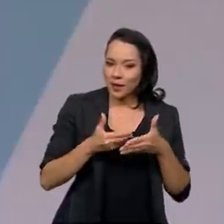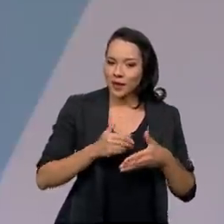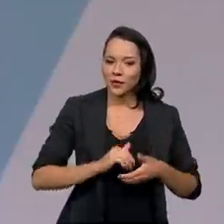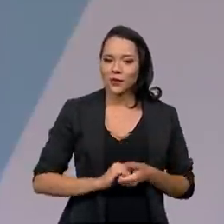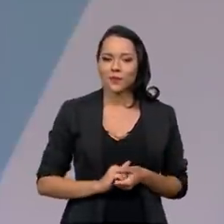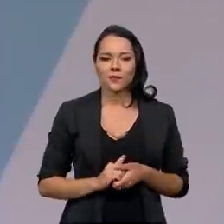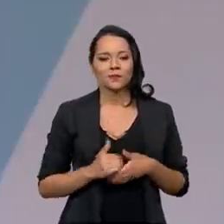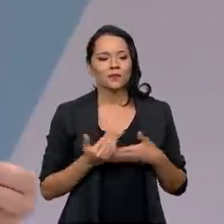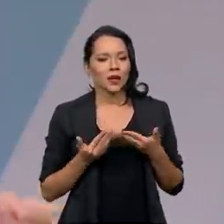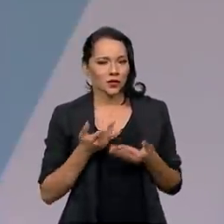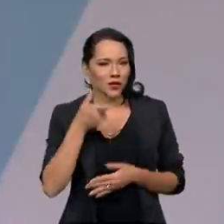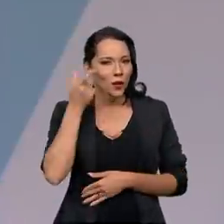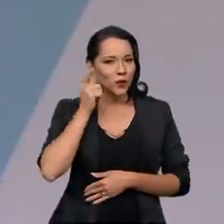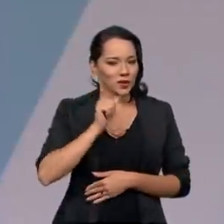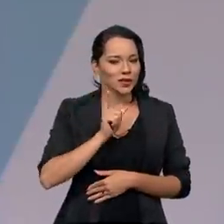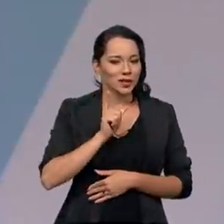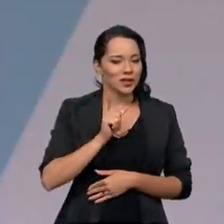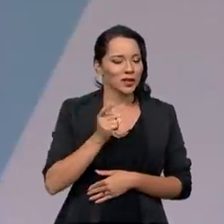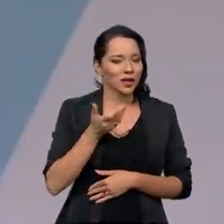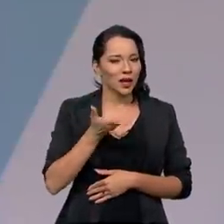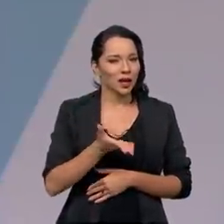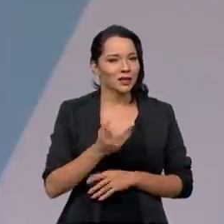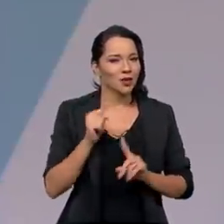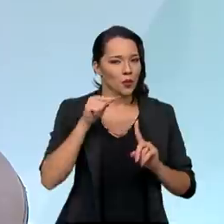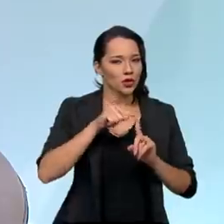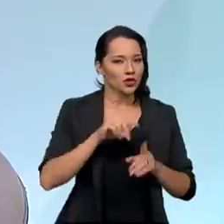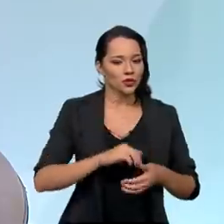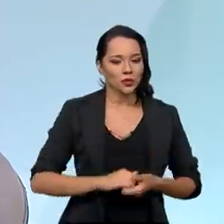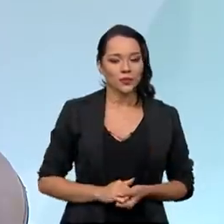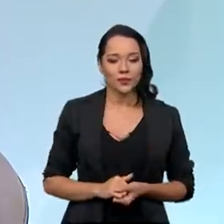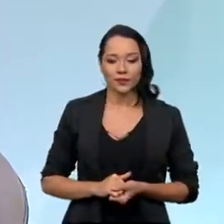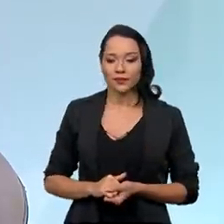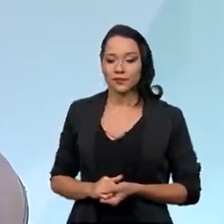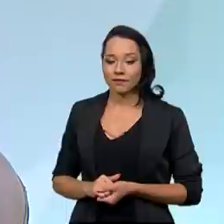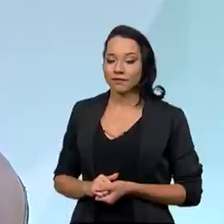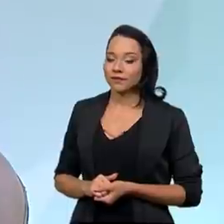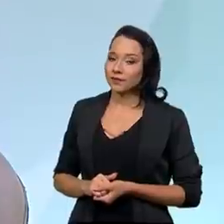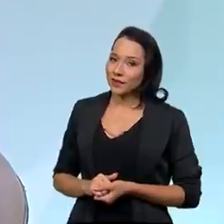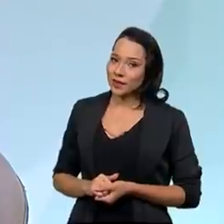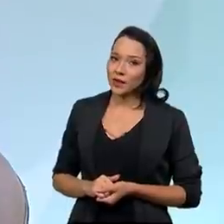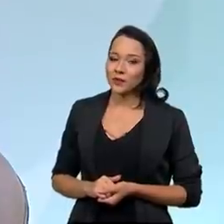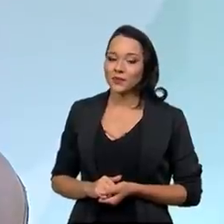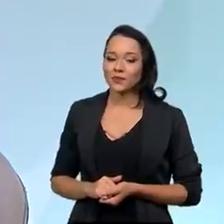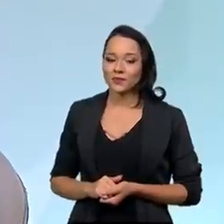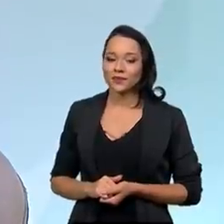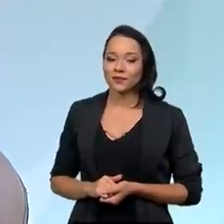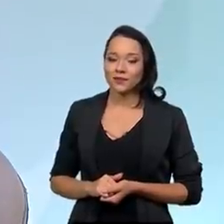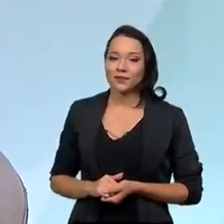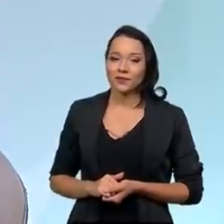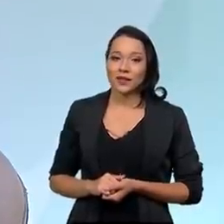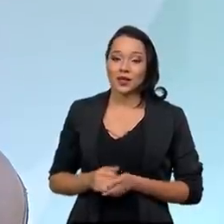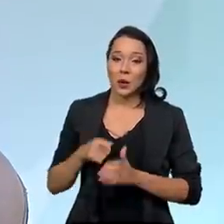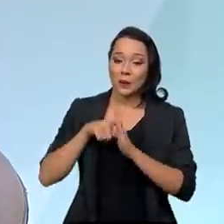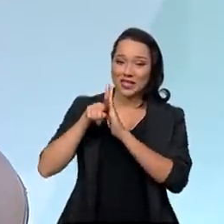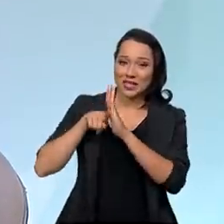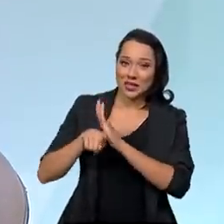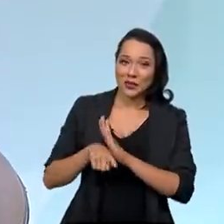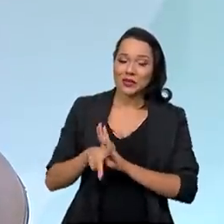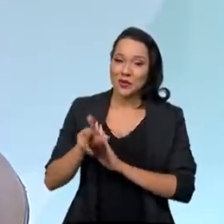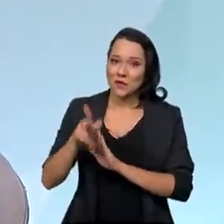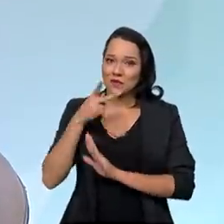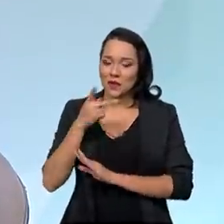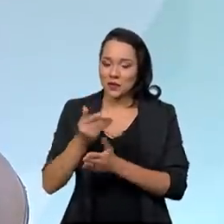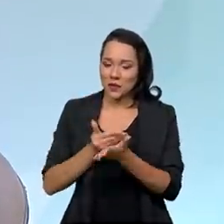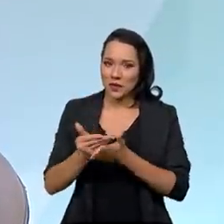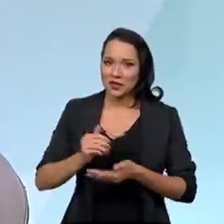próximo. Vamos conseguir chegar a essas metas? Olha, os nossos pesquisadores, como eu lhe disse